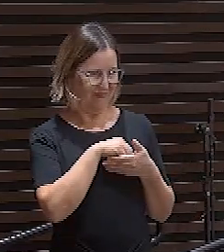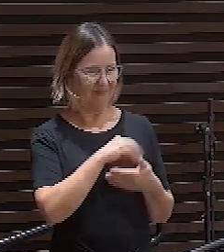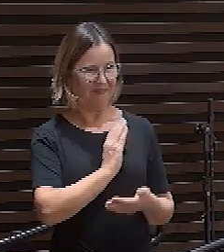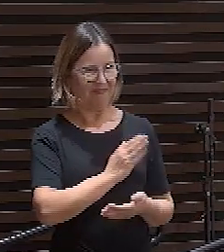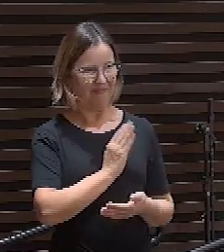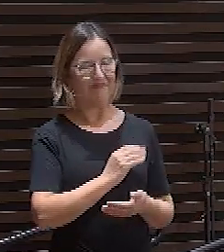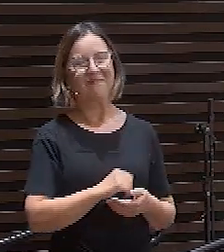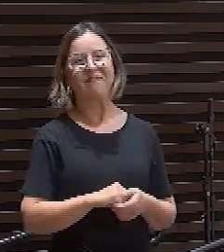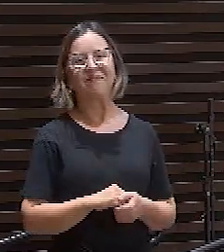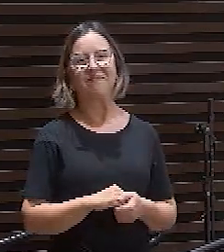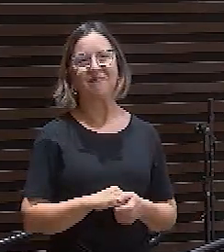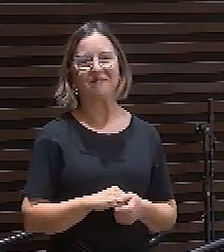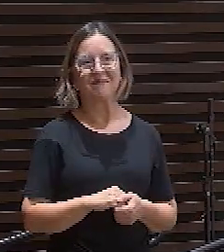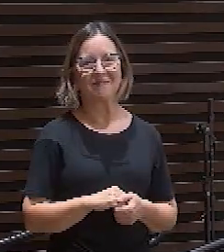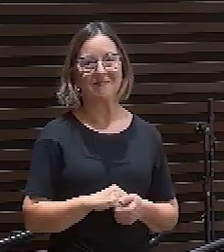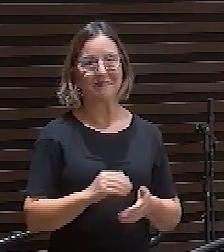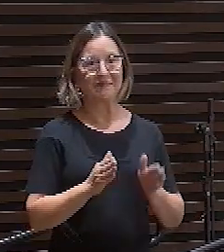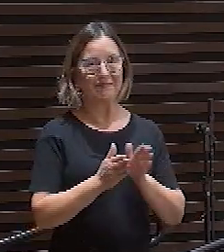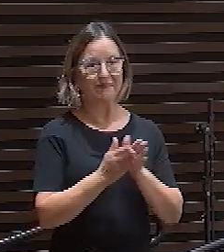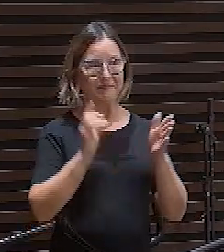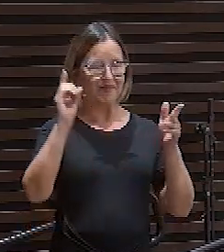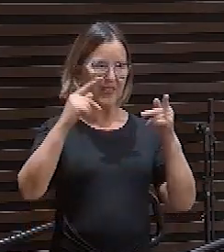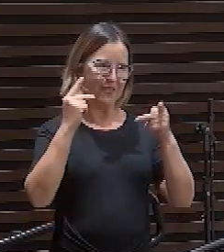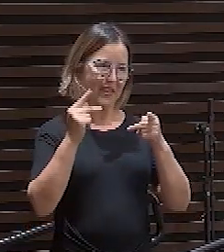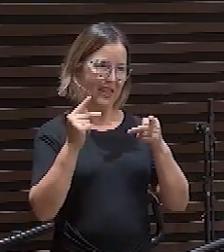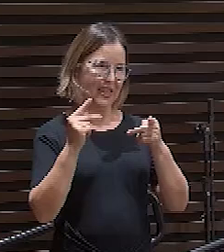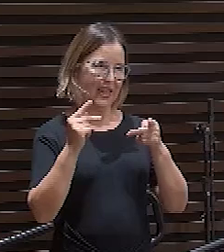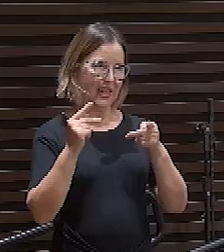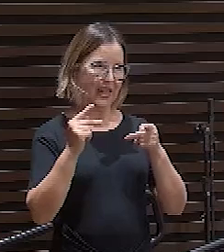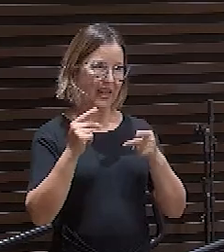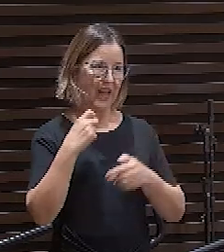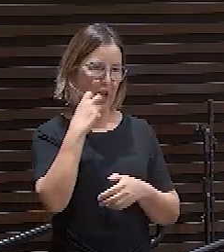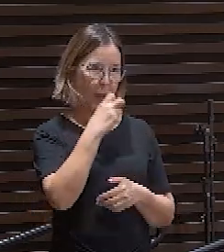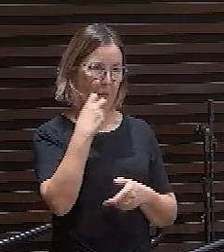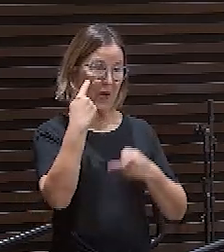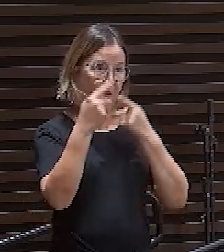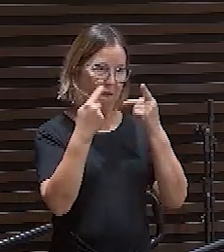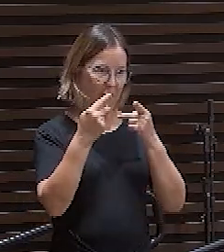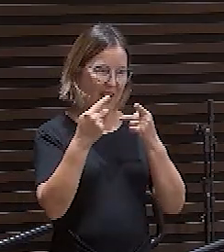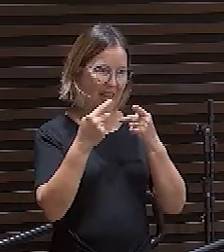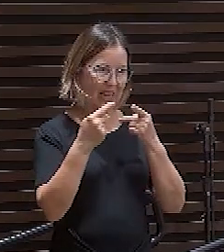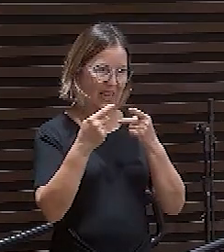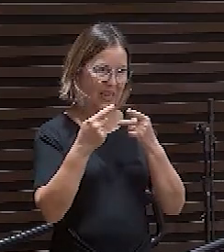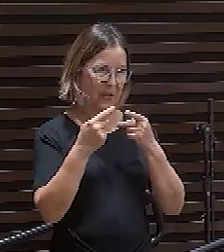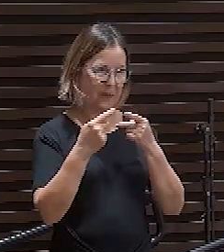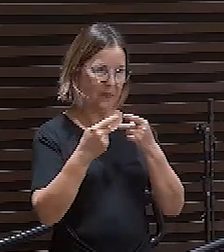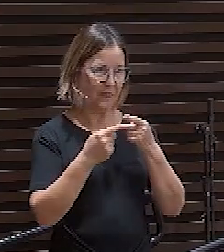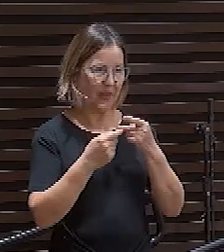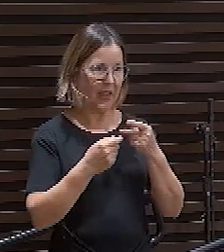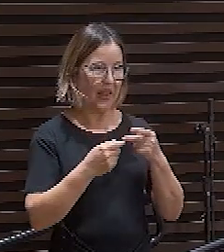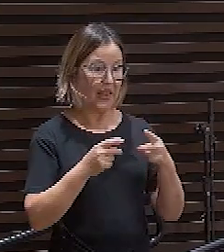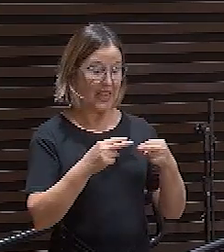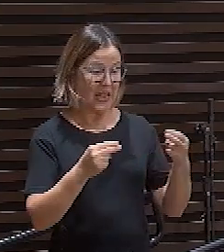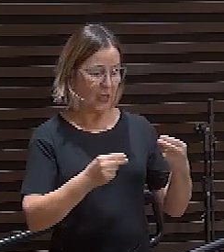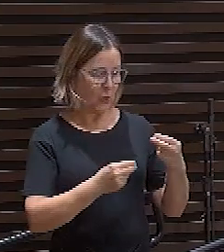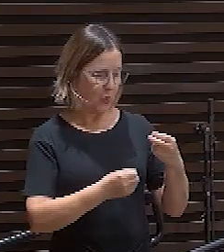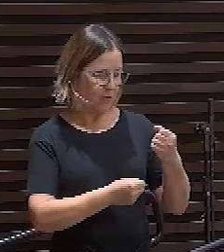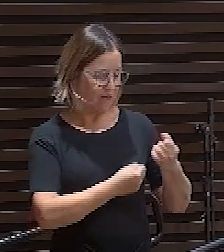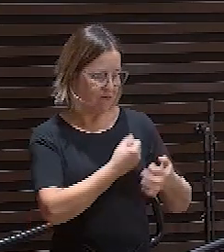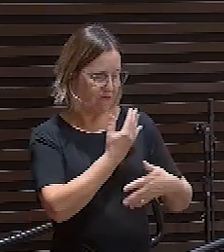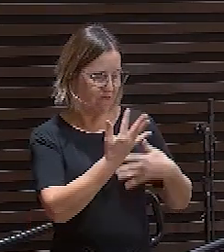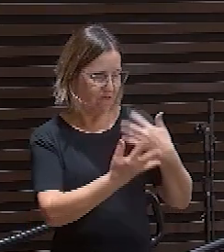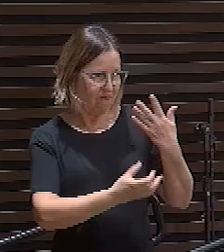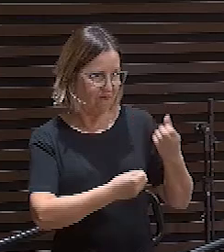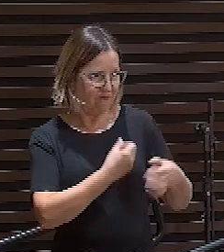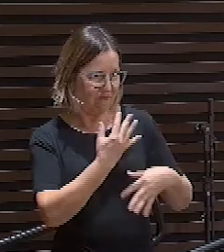A Bíblia diz que a boca fala do que o coração está cheio. Se essa palavra não tiver no meu coração,